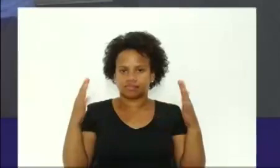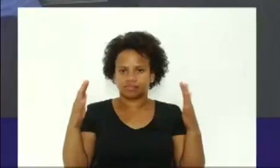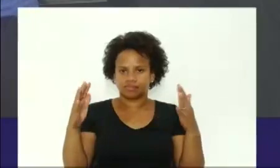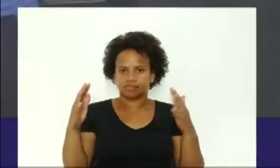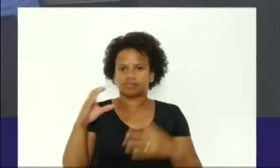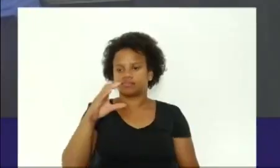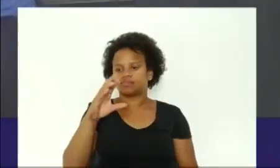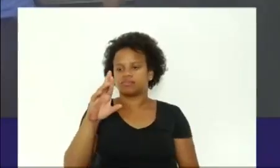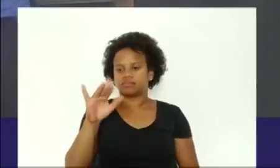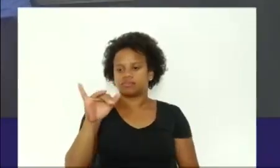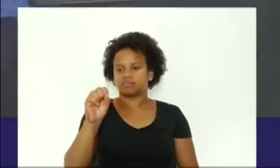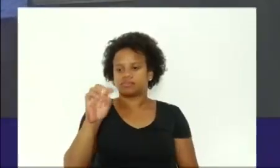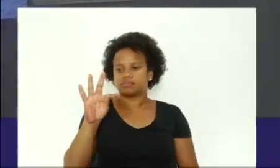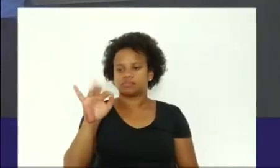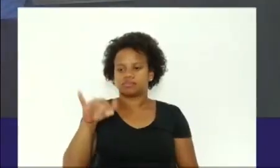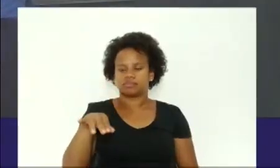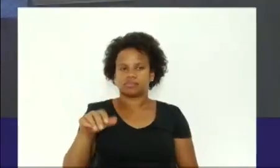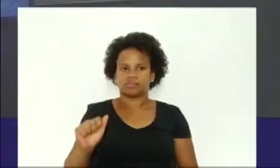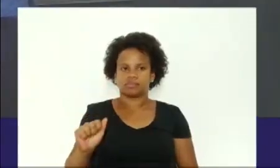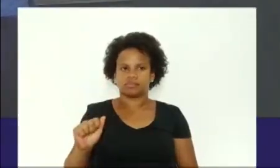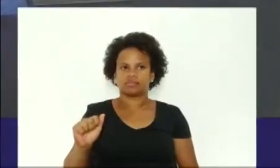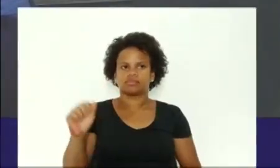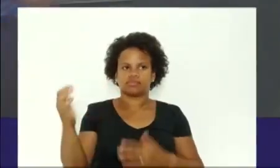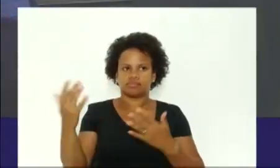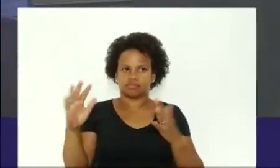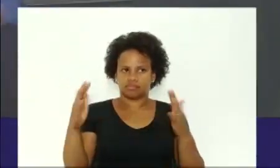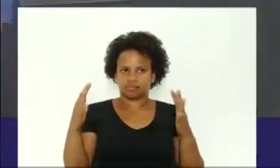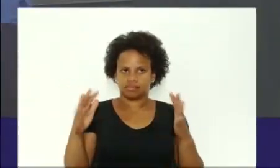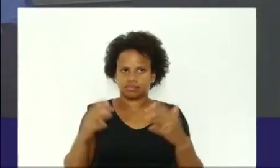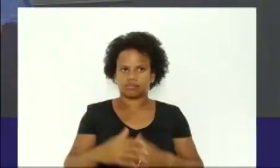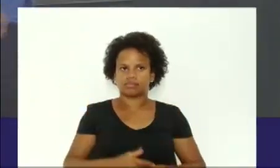Cristina Rafael Batista Pereira,